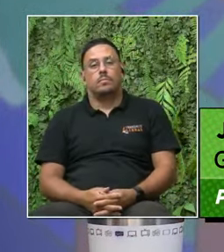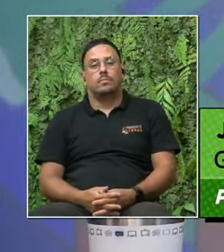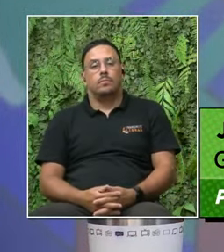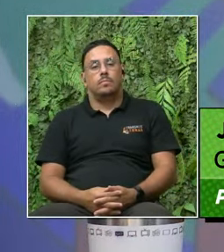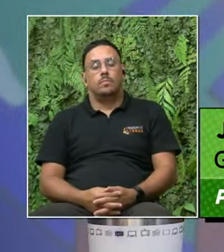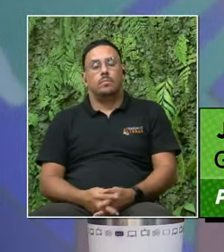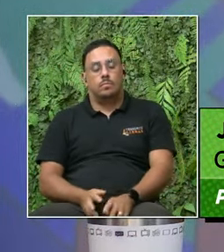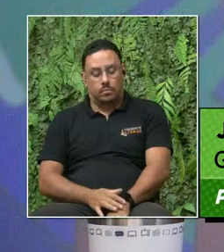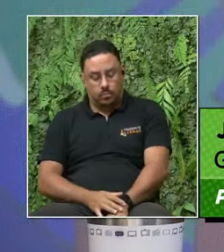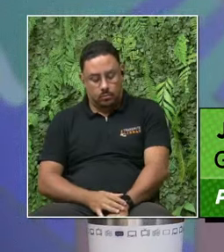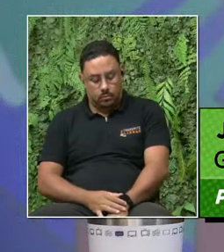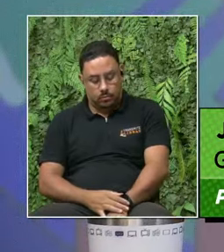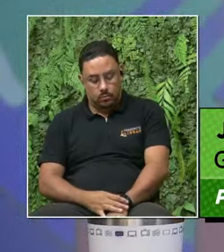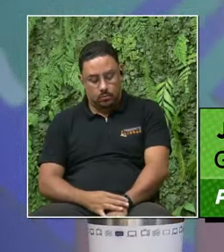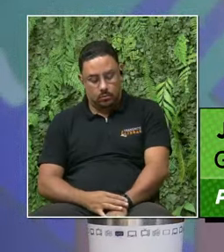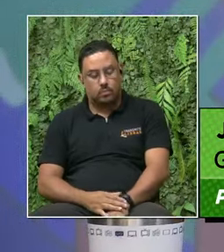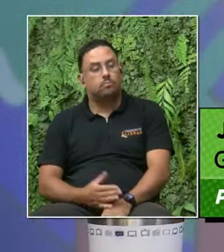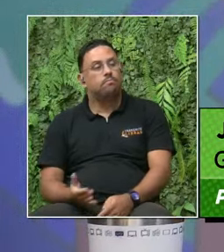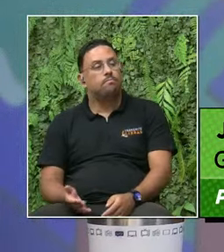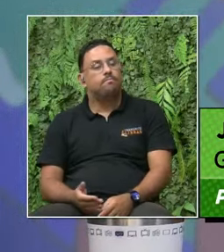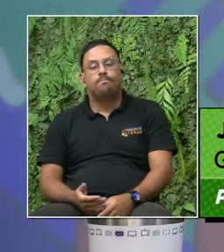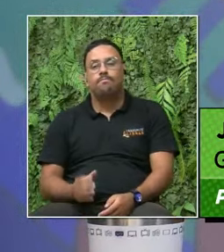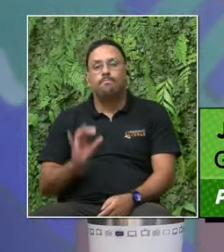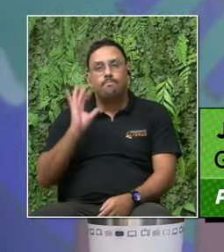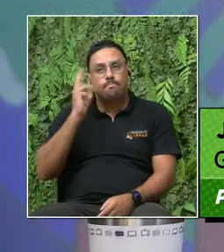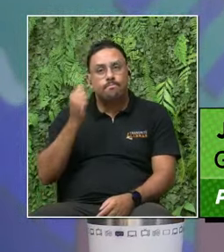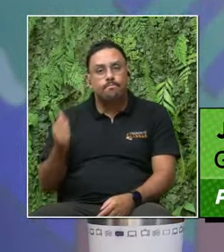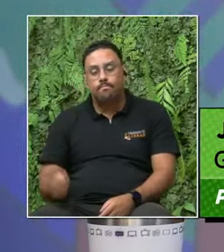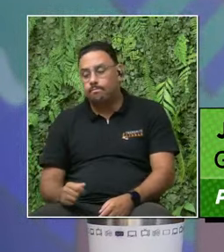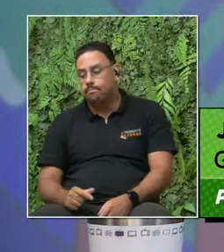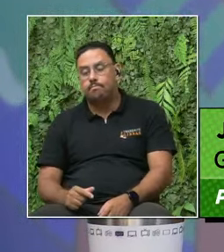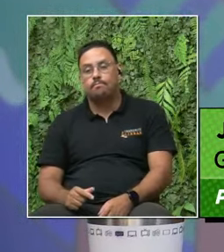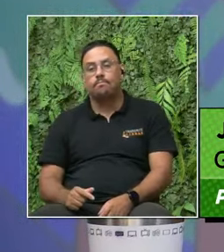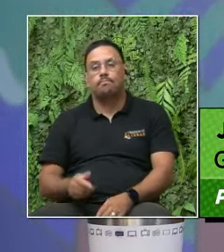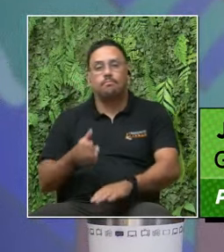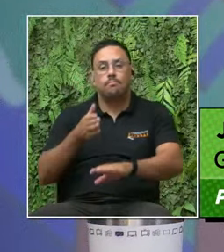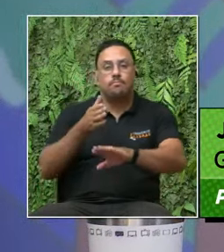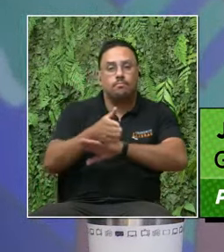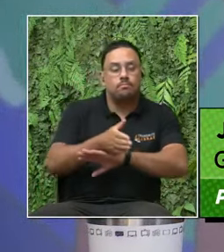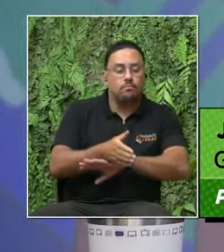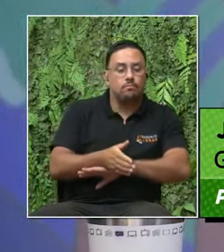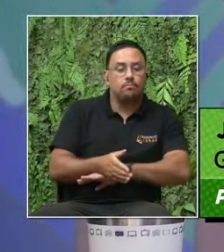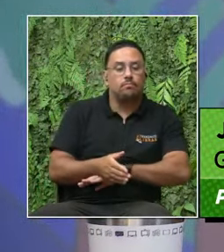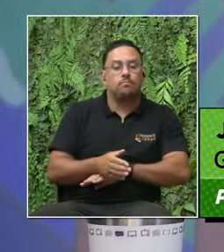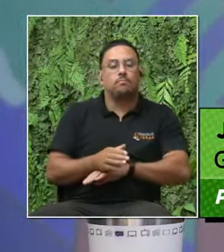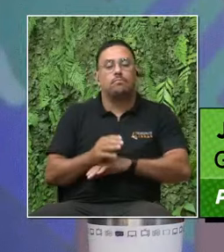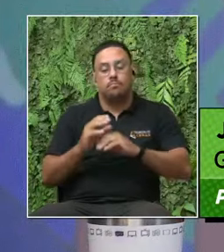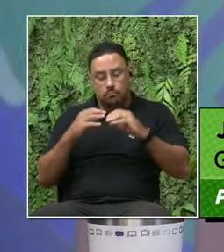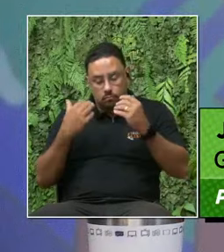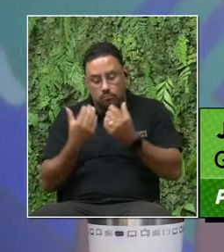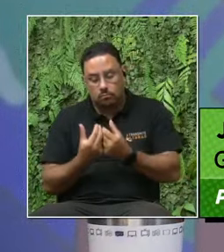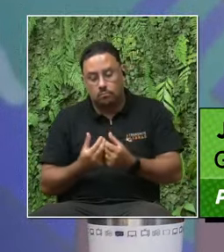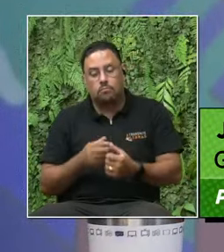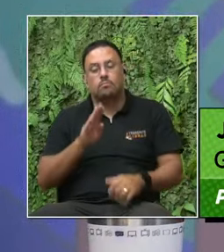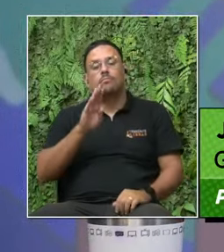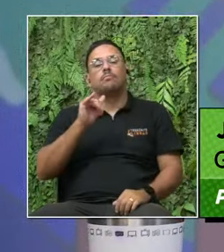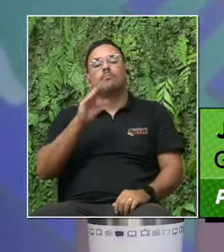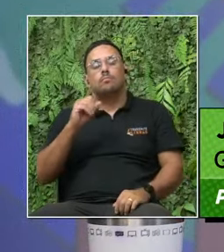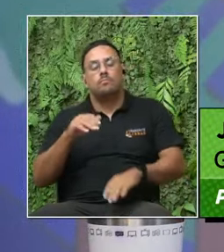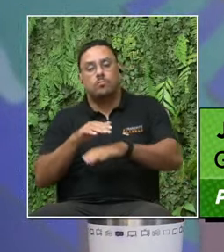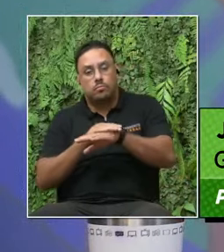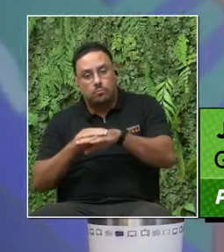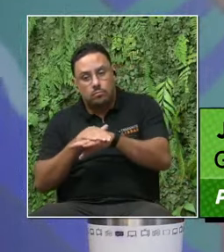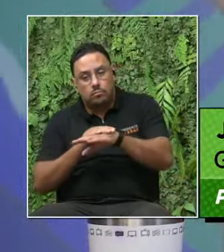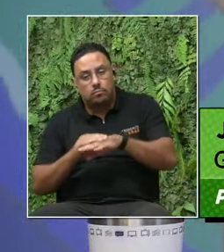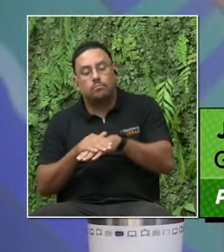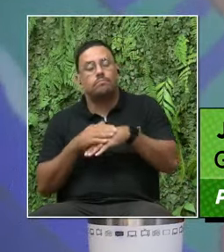98 tem impressão que a saída da do estádio nosso querido Bibico conversou